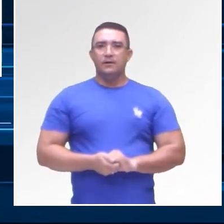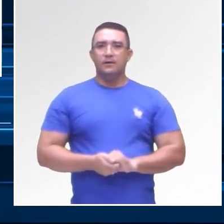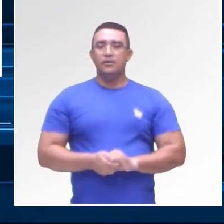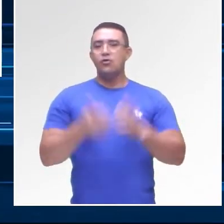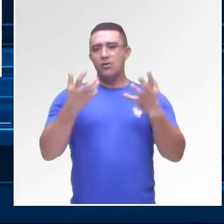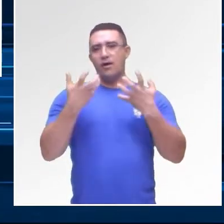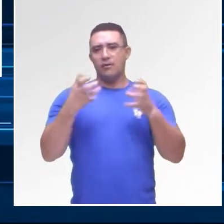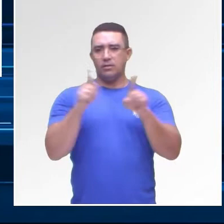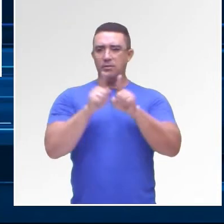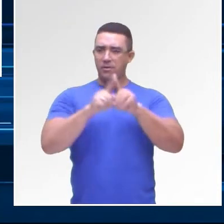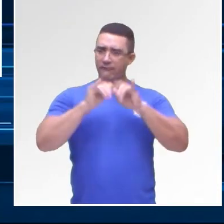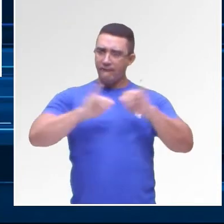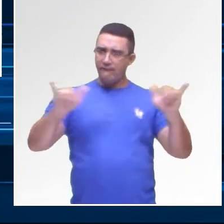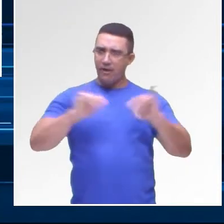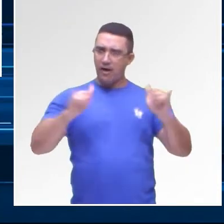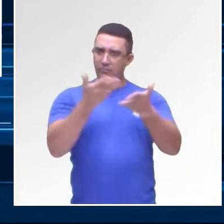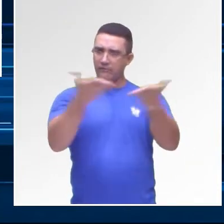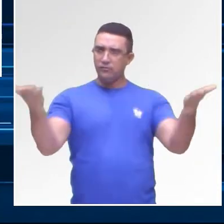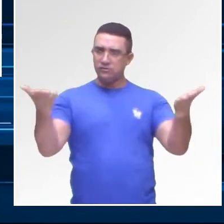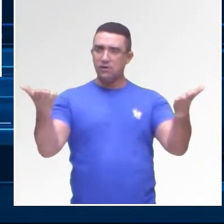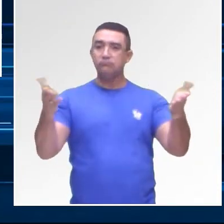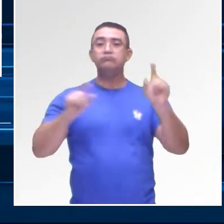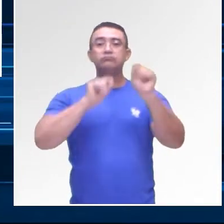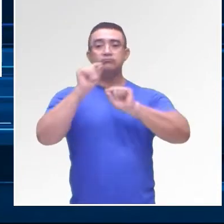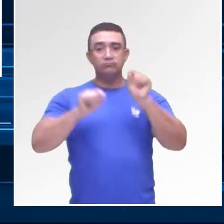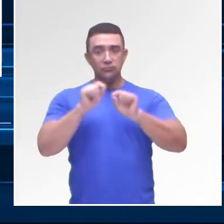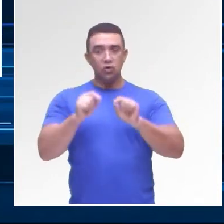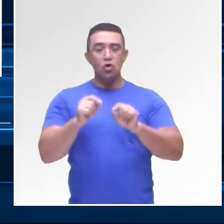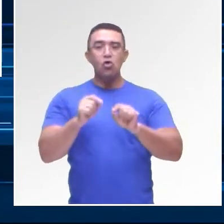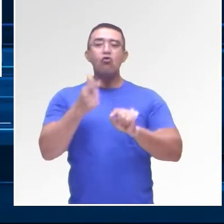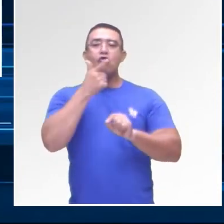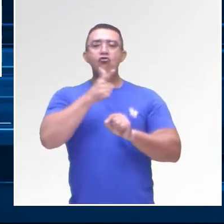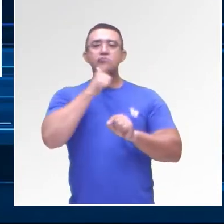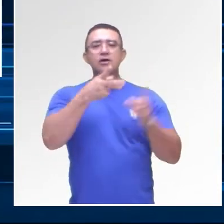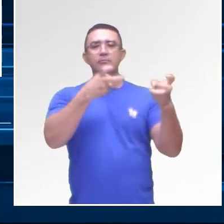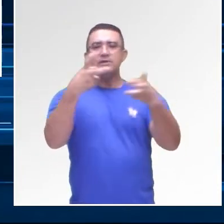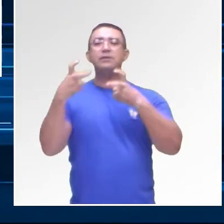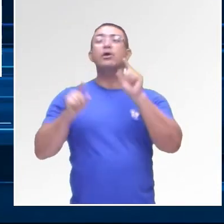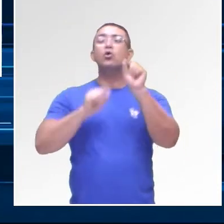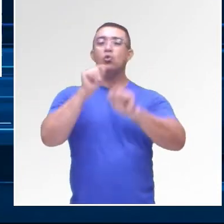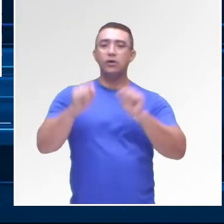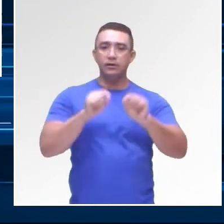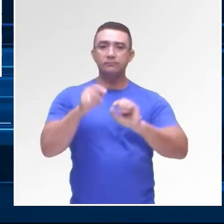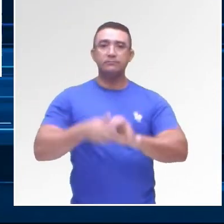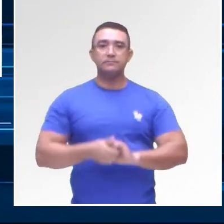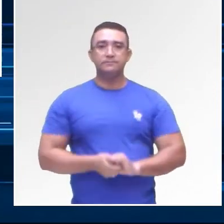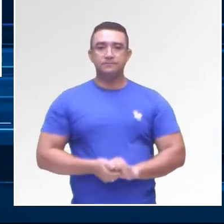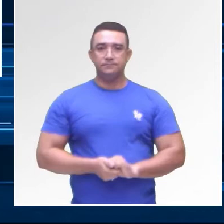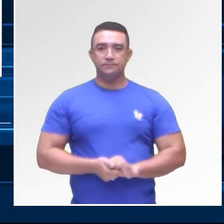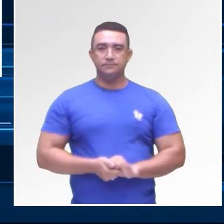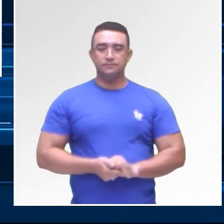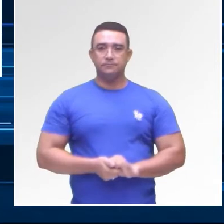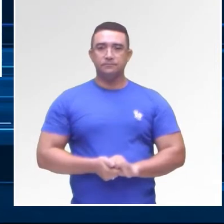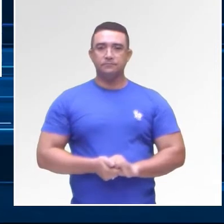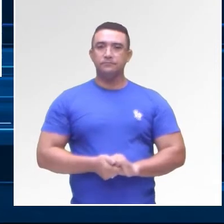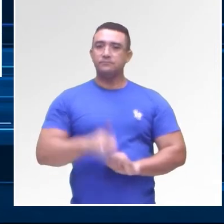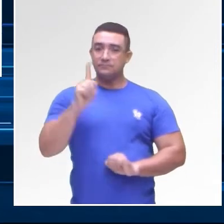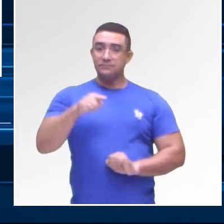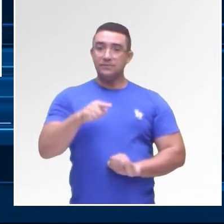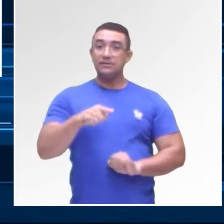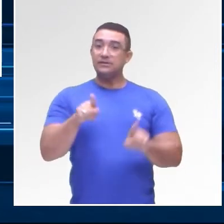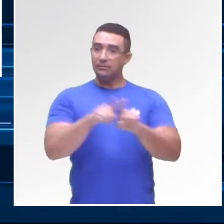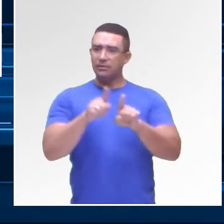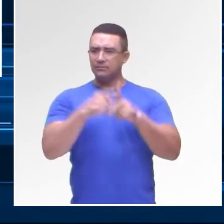falar para vocês uma parte mais específica que a gente consegue perceber de cara, que é, no caso, a nossa frequência